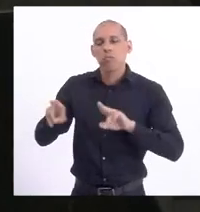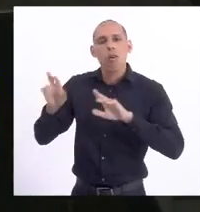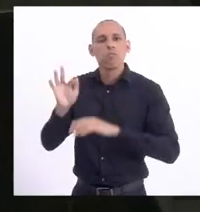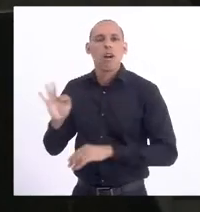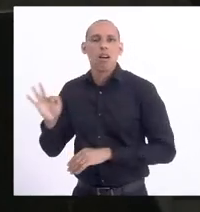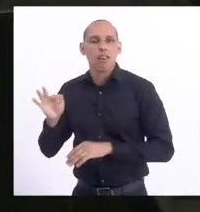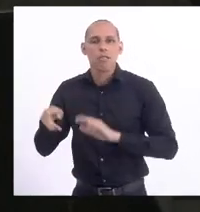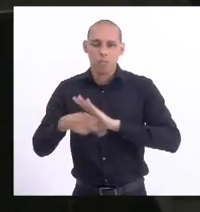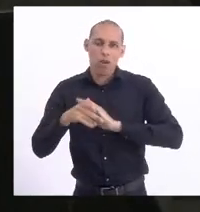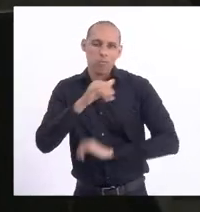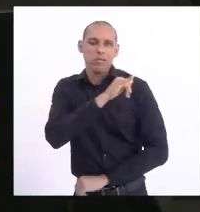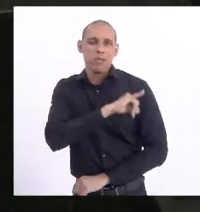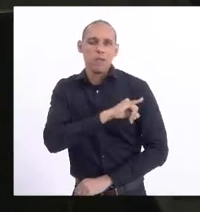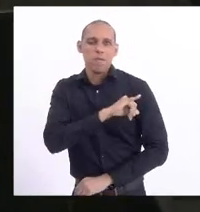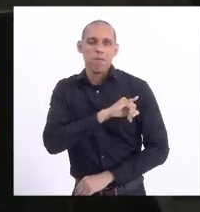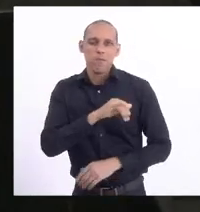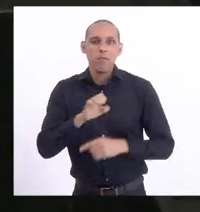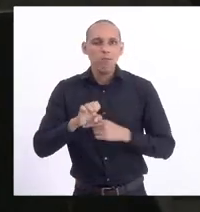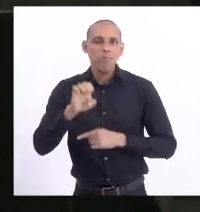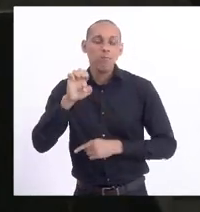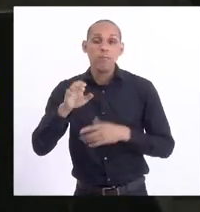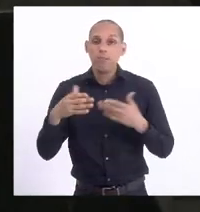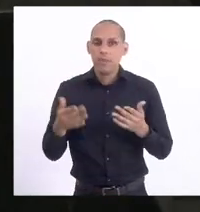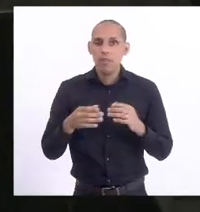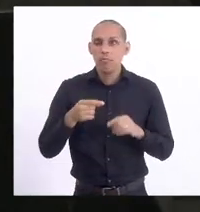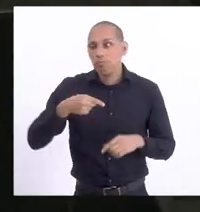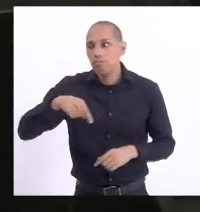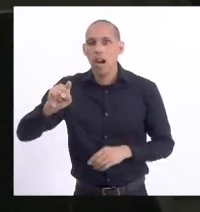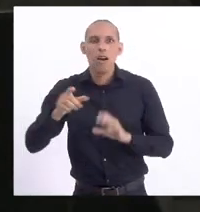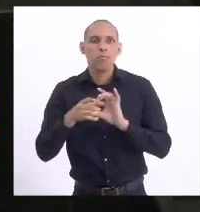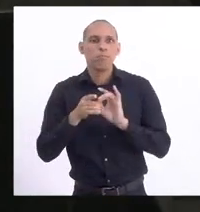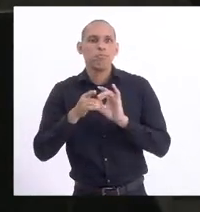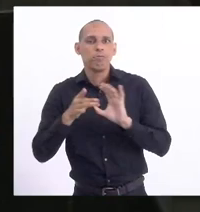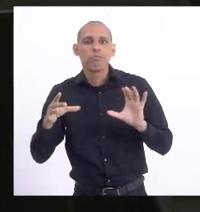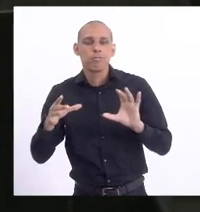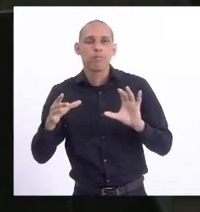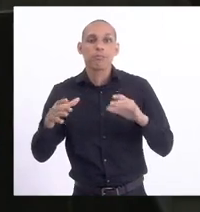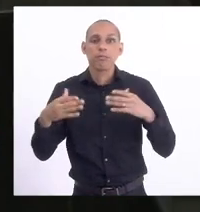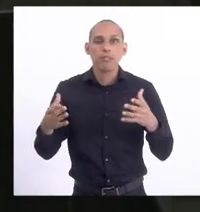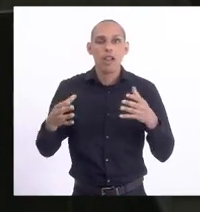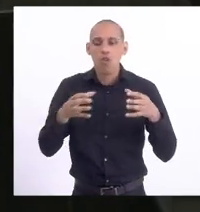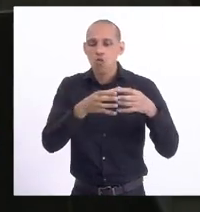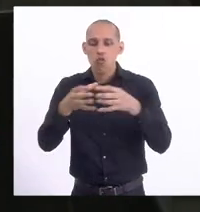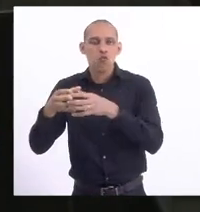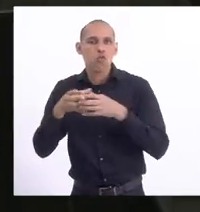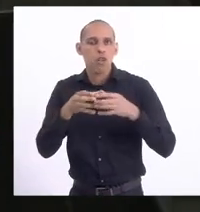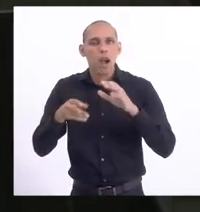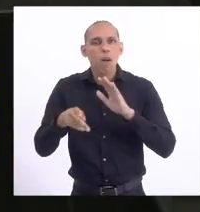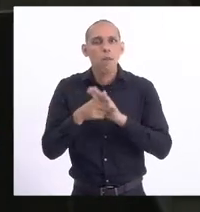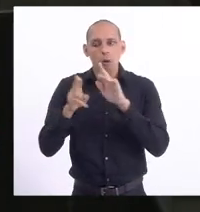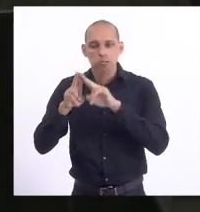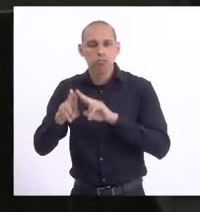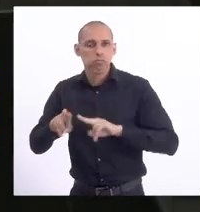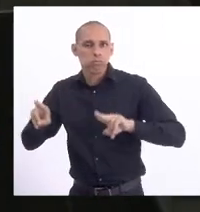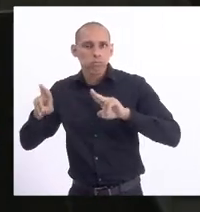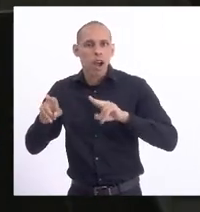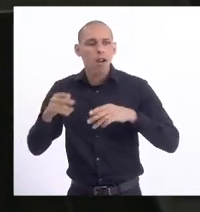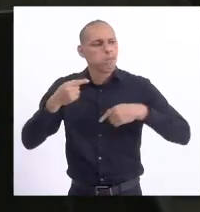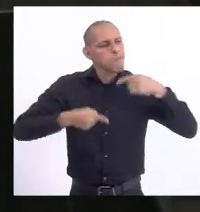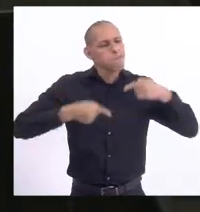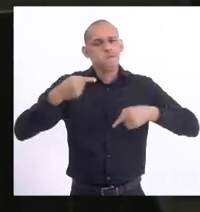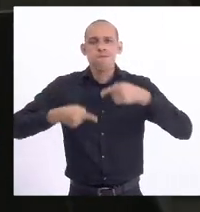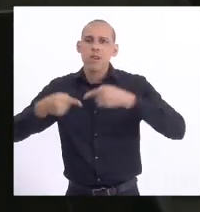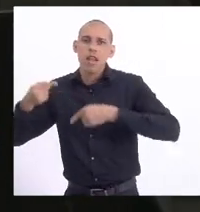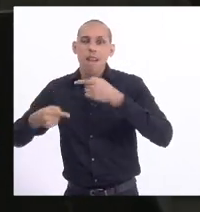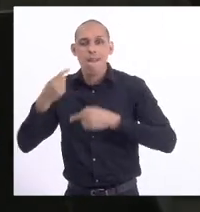do Estado. Então, sair daqui autorizativo é garantir que os conselhos universitários debatam e busquem a melhor forma